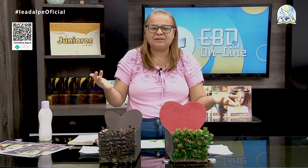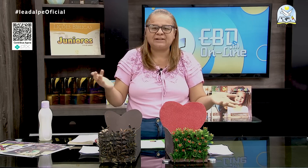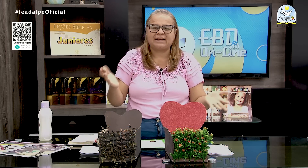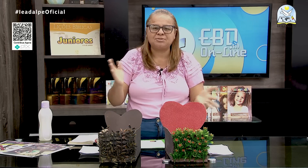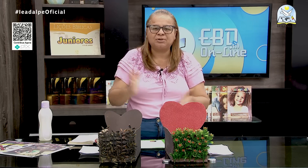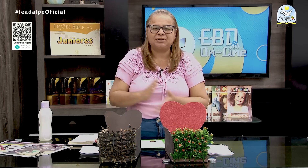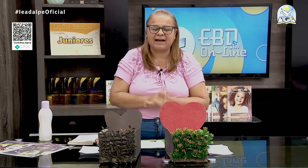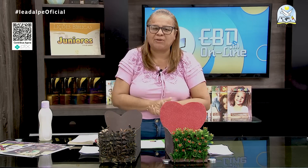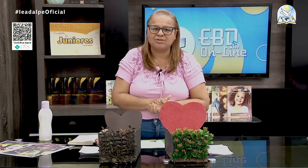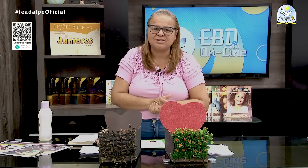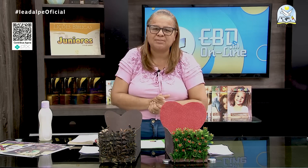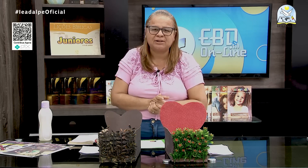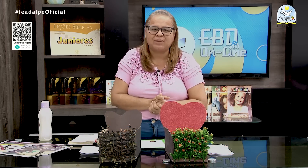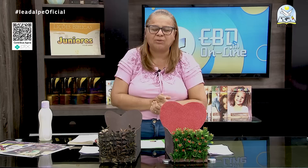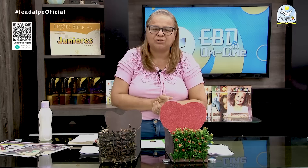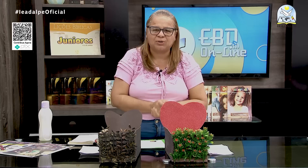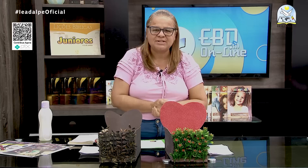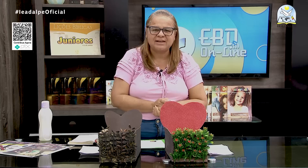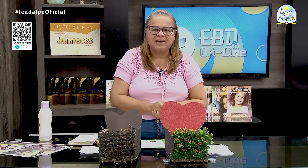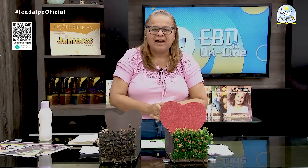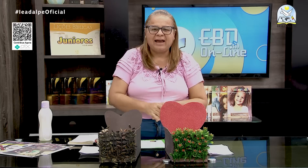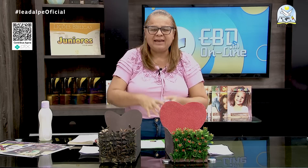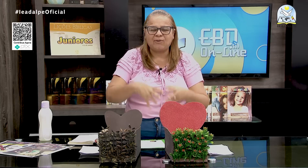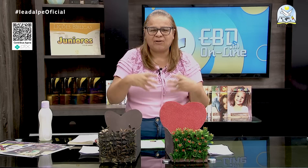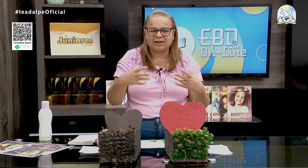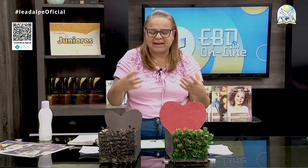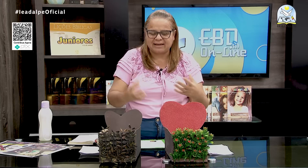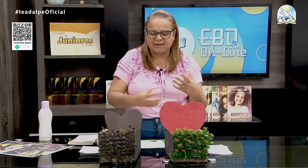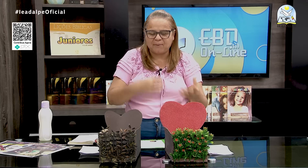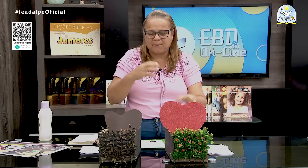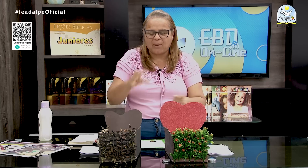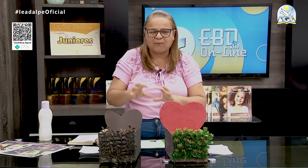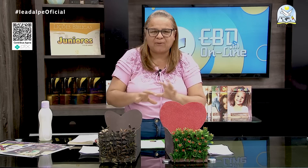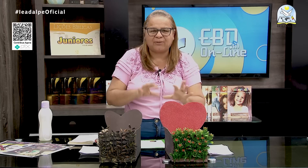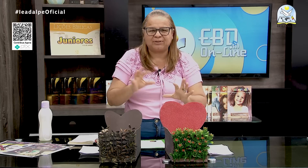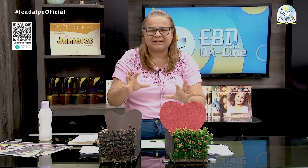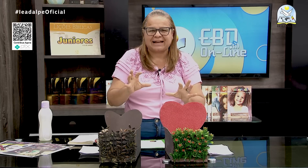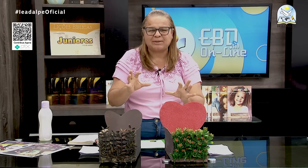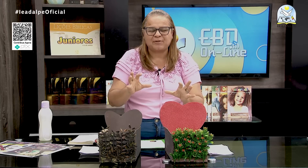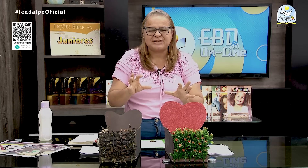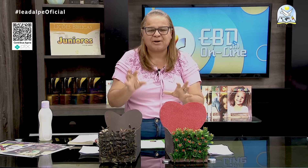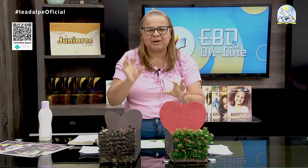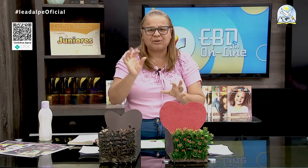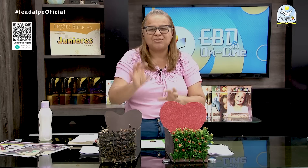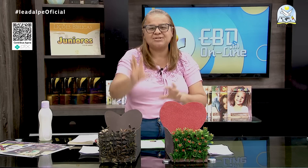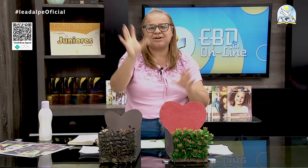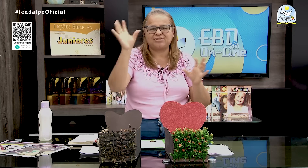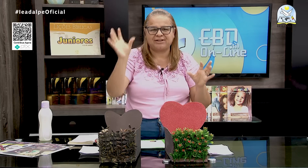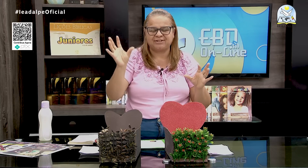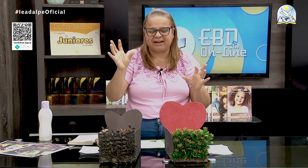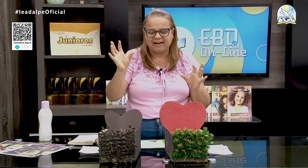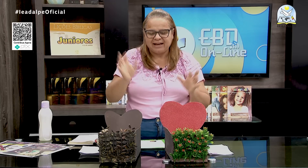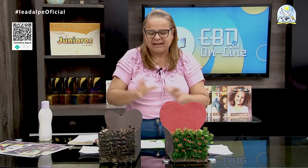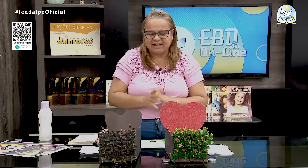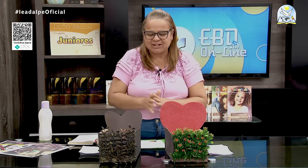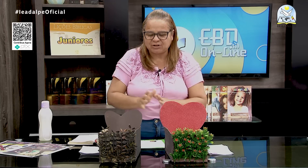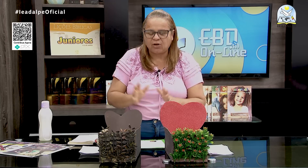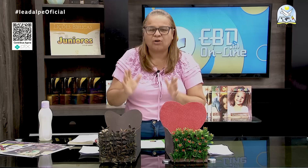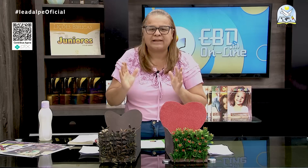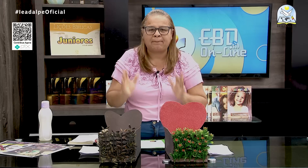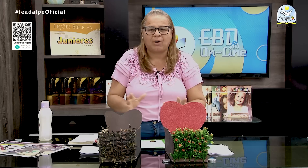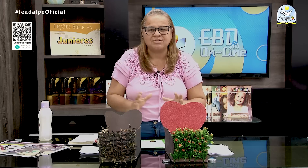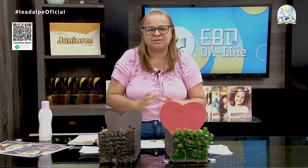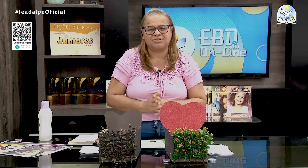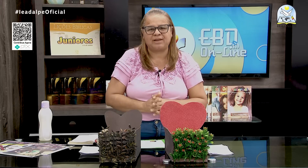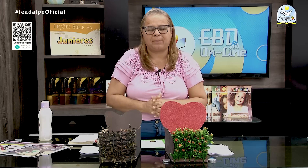uma atividade muito legal com o nosso manual trouxe e eu coloquei aqui um pouco cada professor bota o seu jeito né e a gente